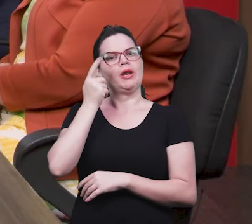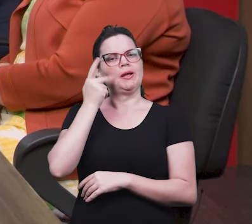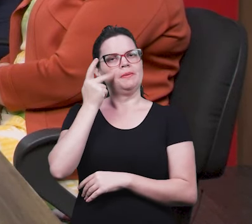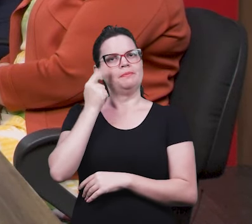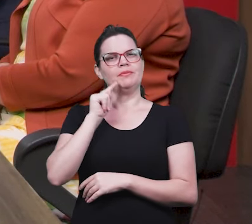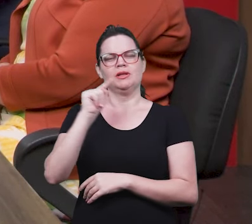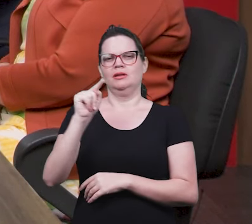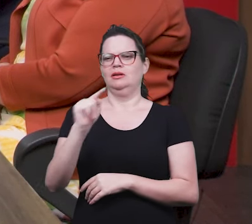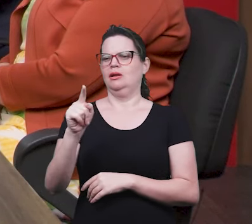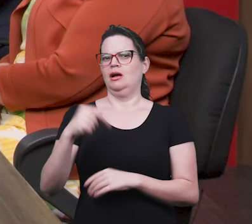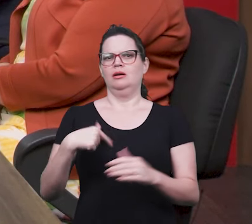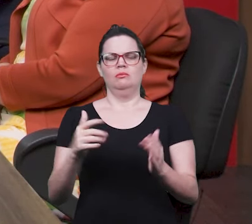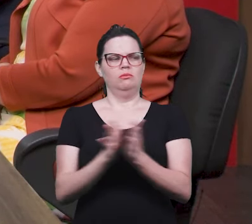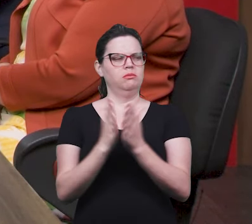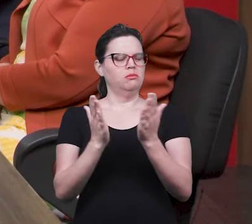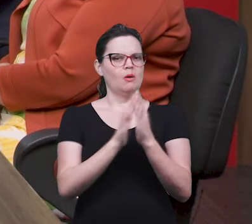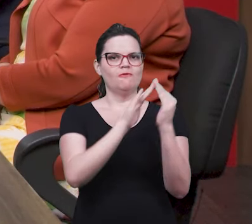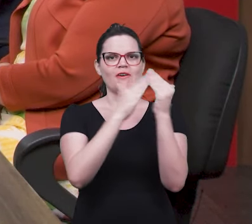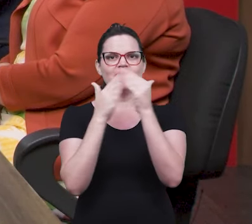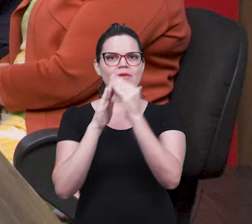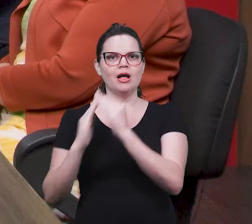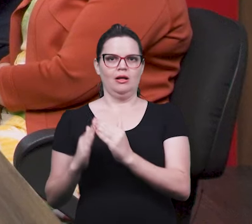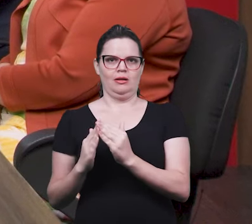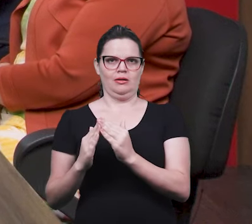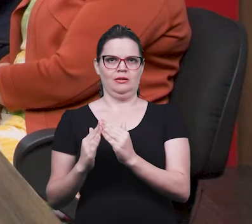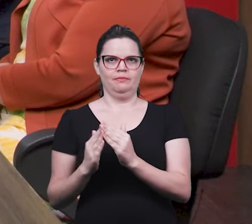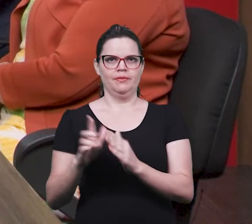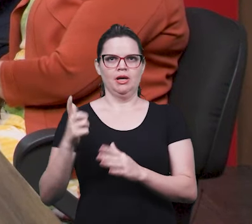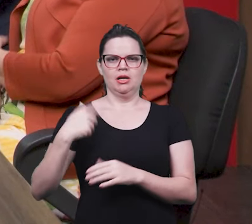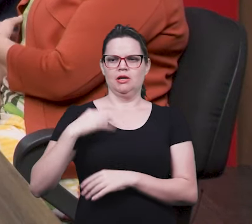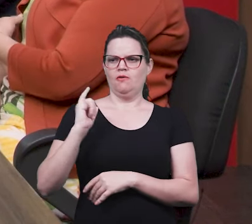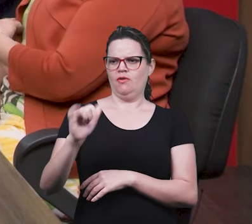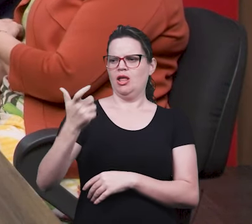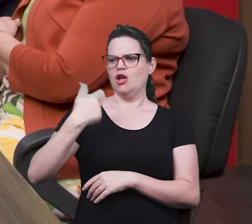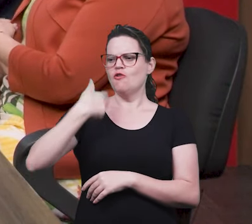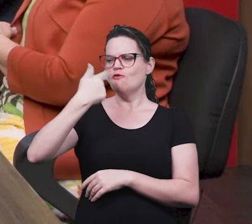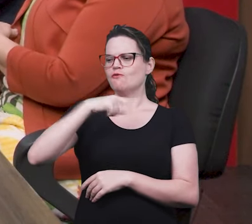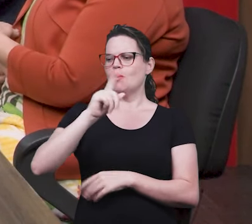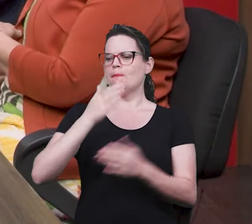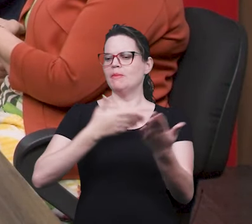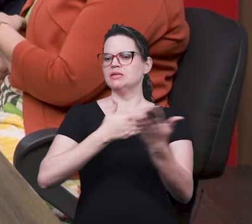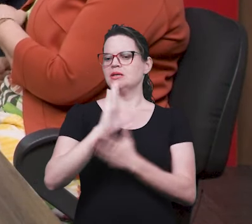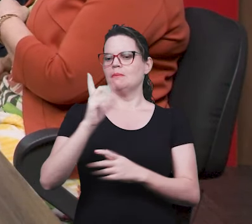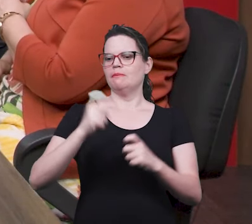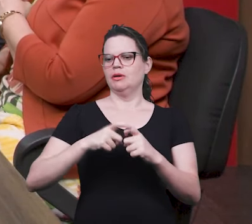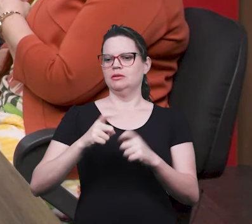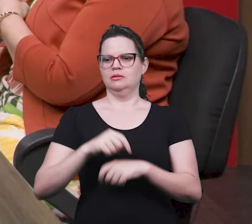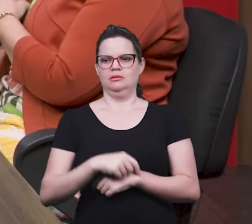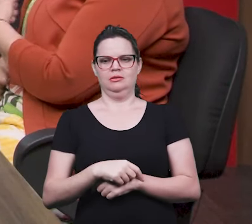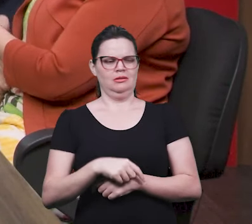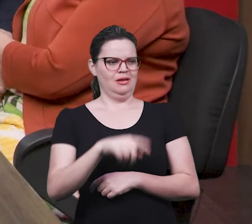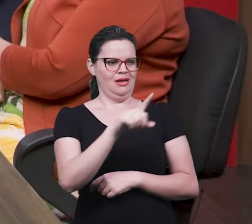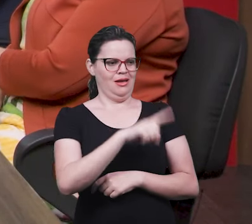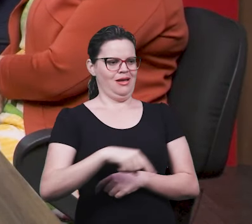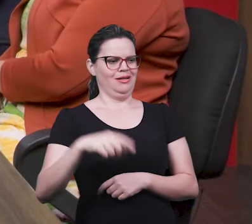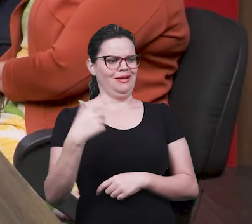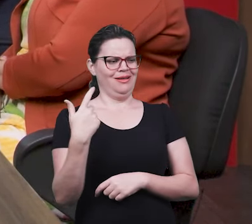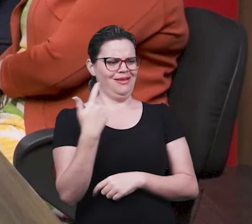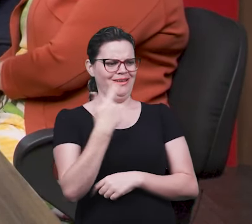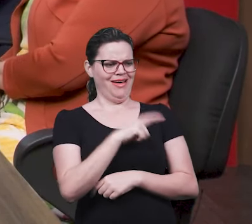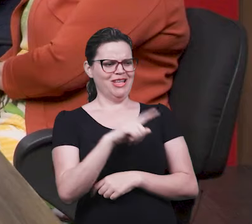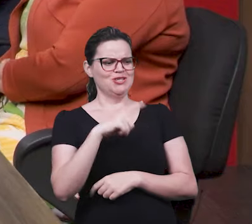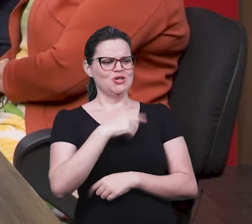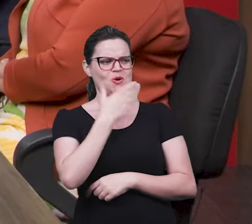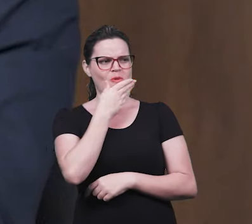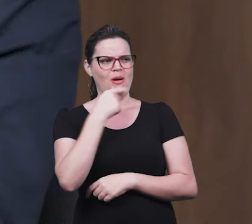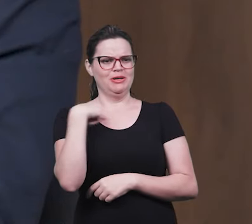periferia ali era periferia, e era muito pobre. Quando eu disse que ia fazer medicina, todos na rua brincaram, e tinha um senhor que era um